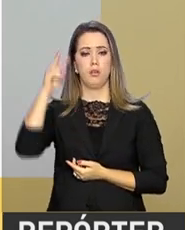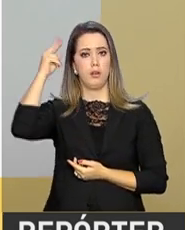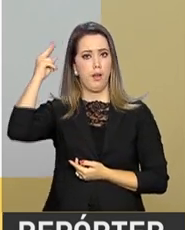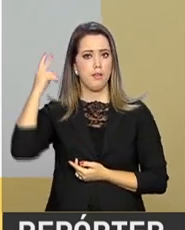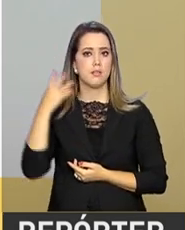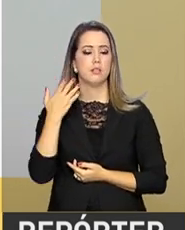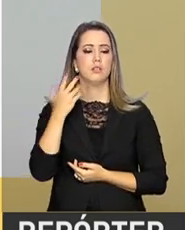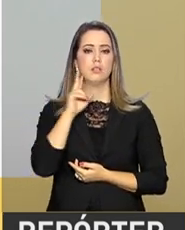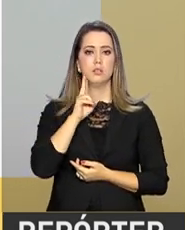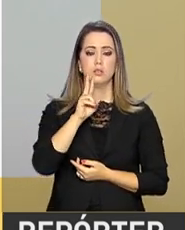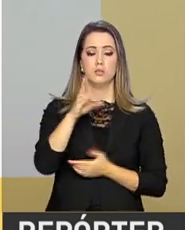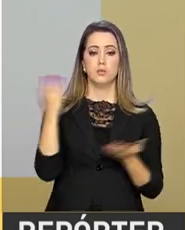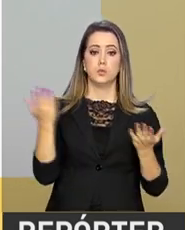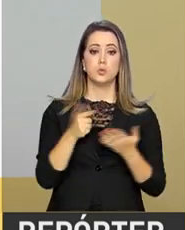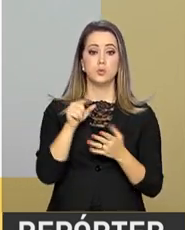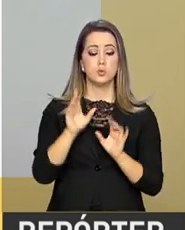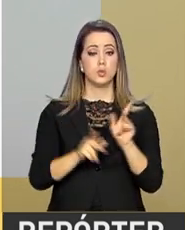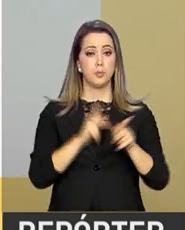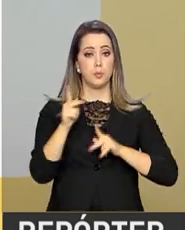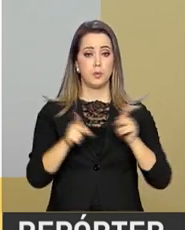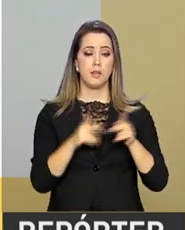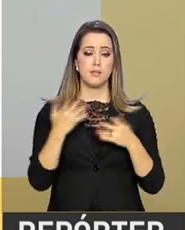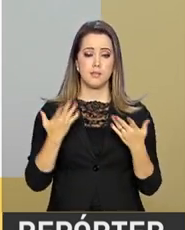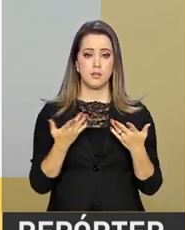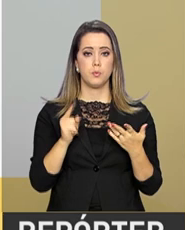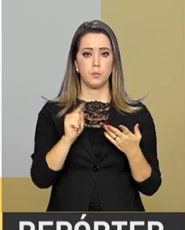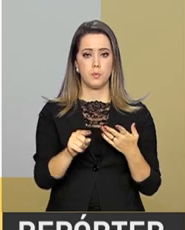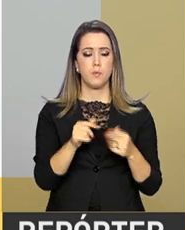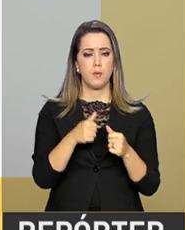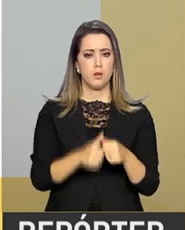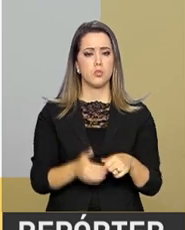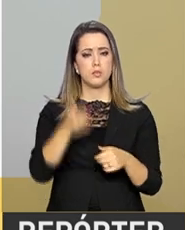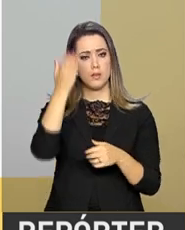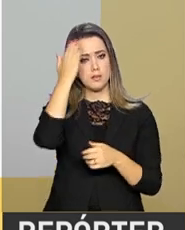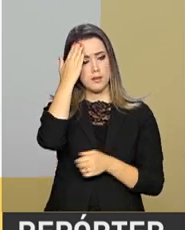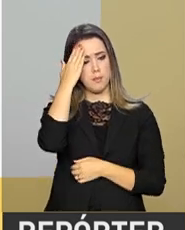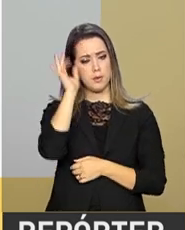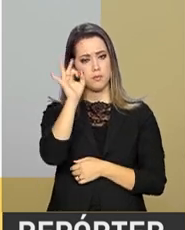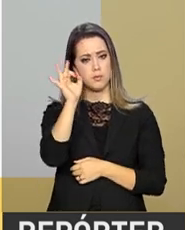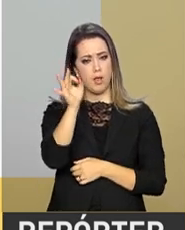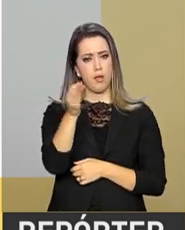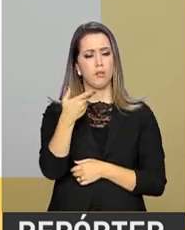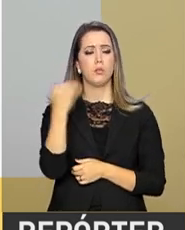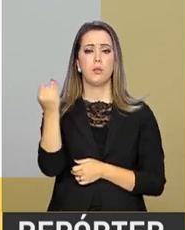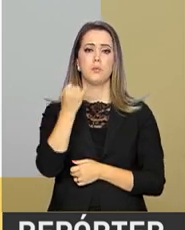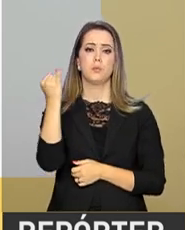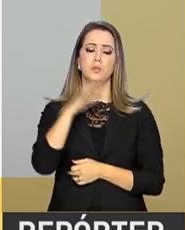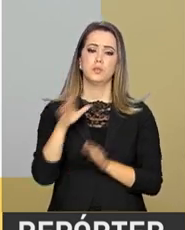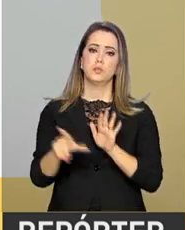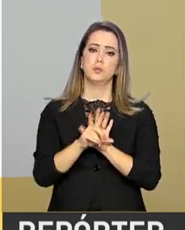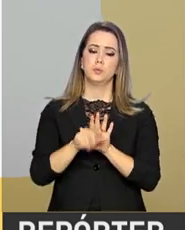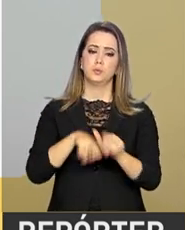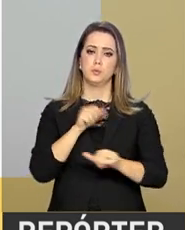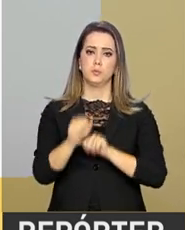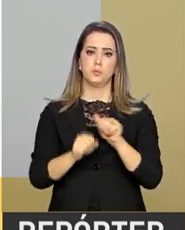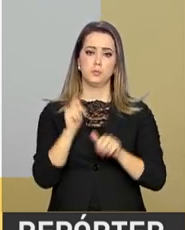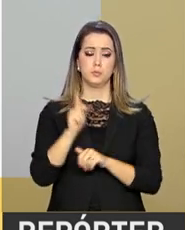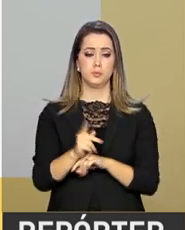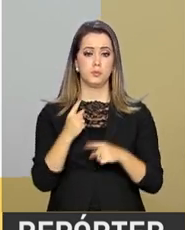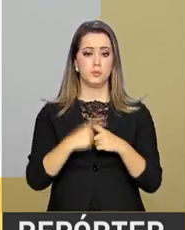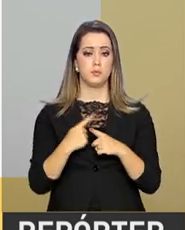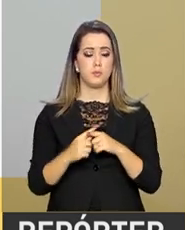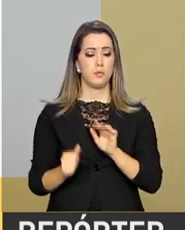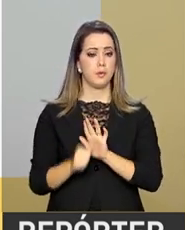muito que hoje o povo já está é consciente não é fundamental fazer essa reforma porque